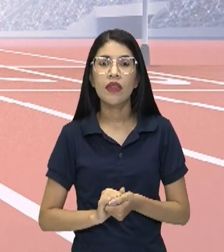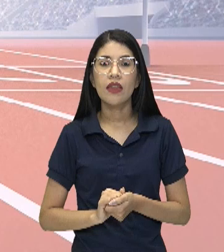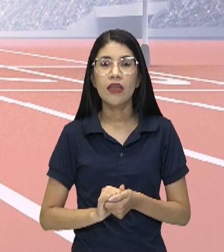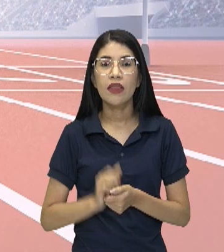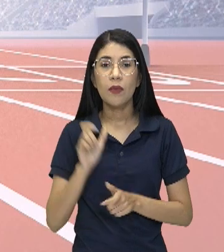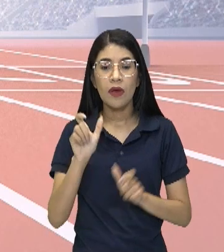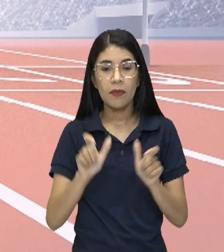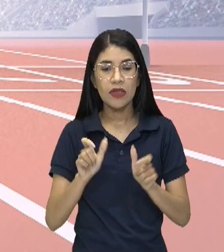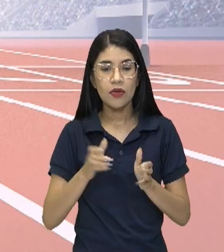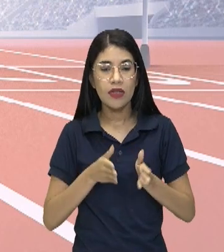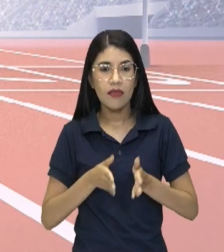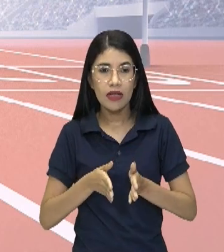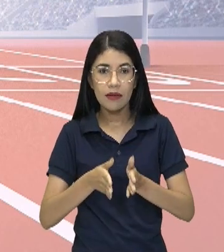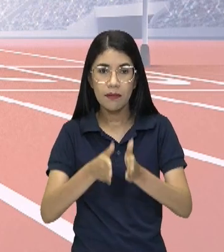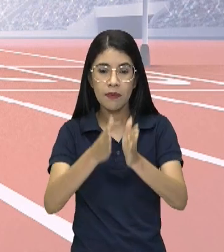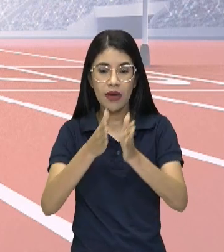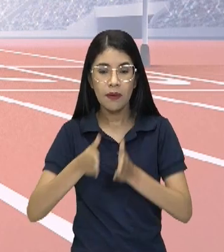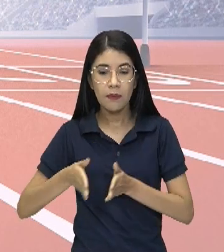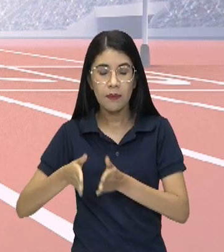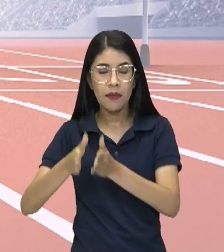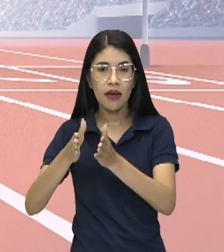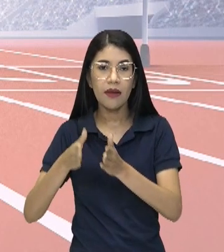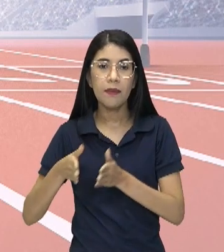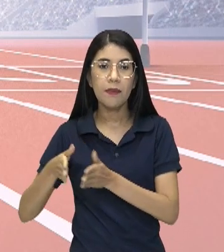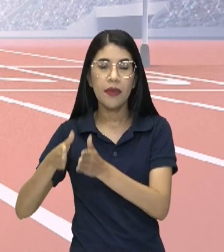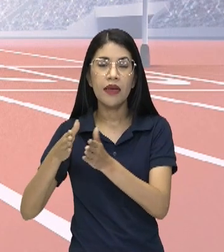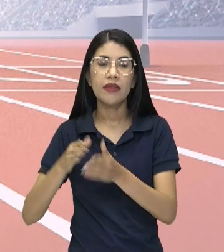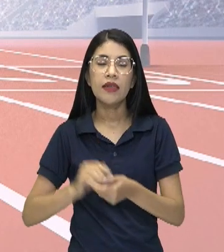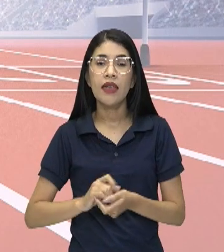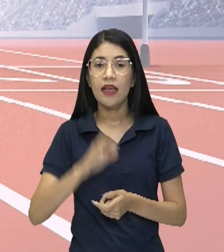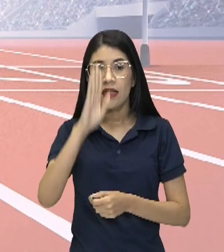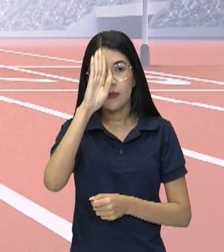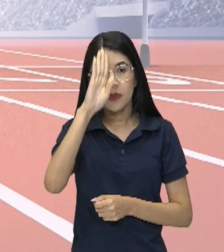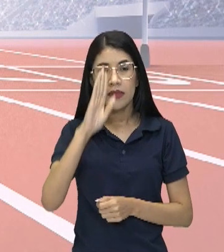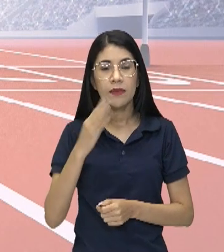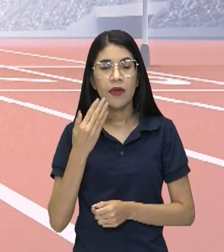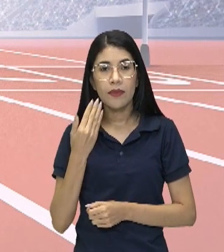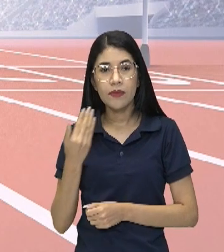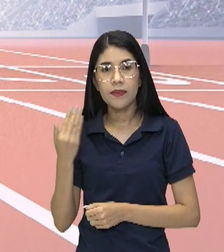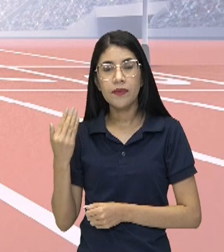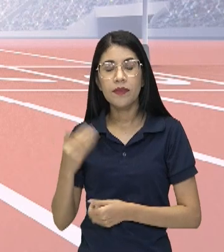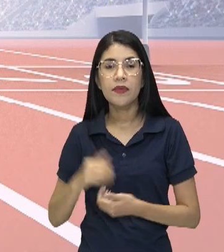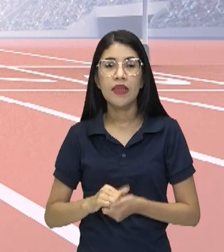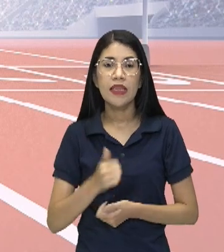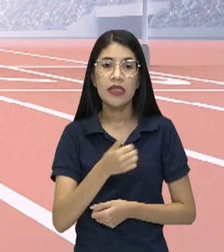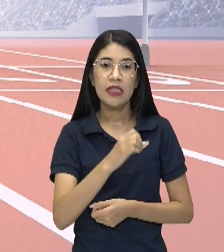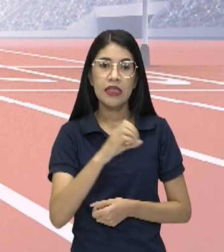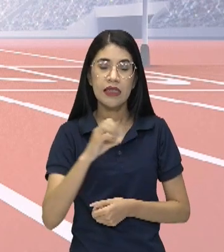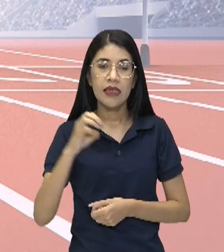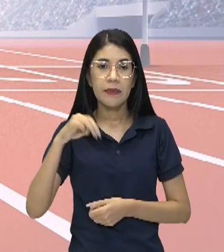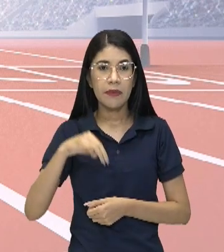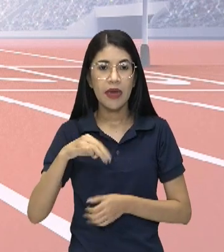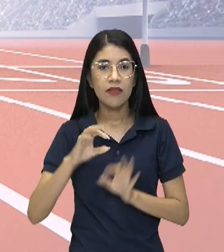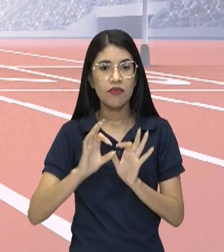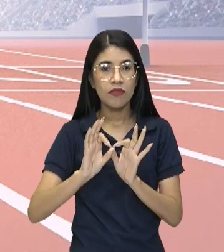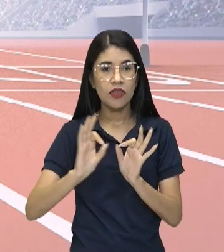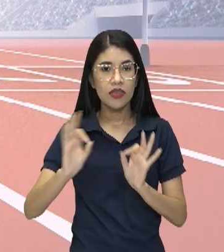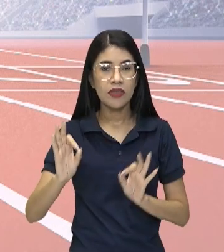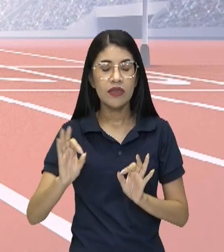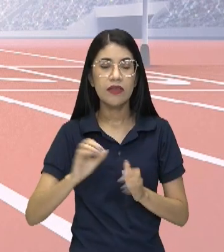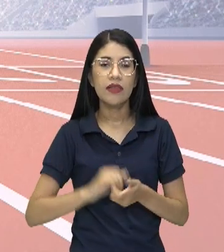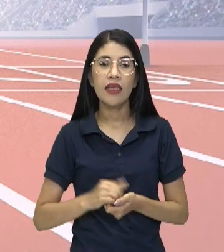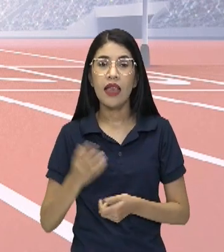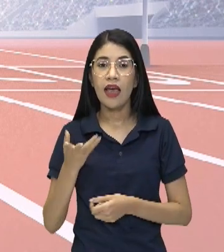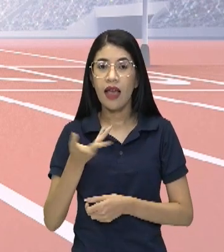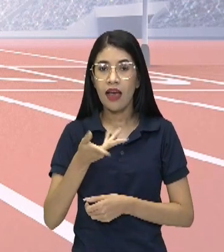em linha reta. E as principais provas são essas que já aparecem para nós, as provas de 100 metros, são provas aí de